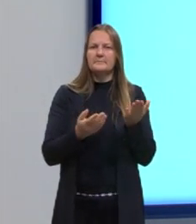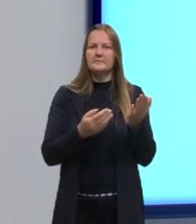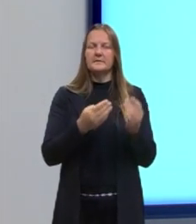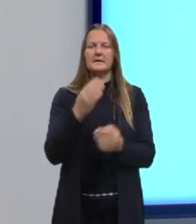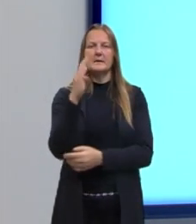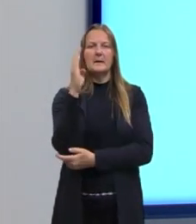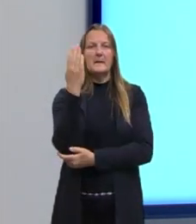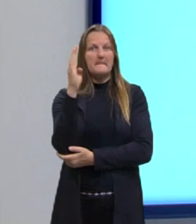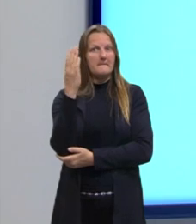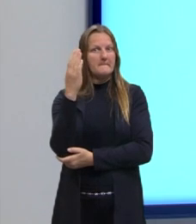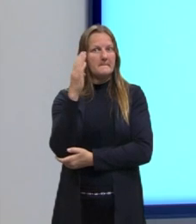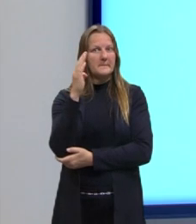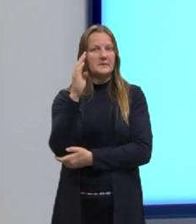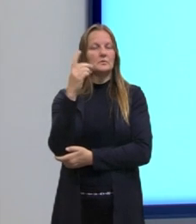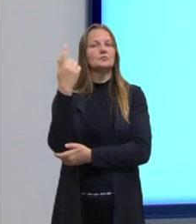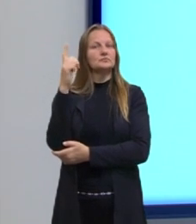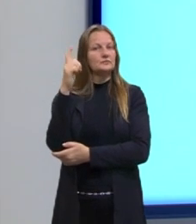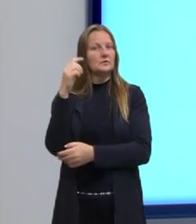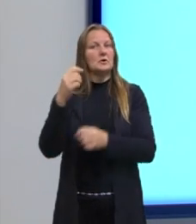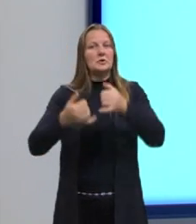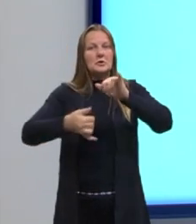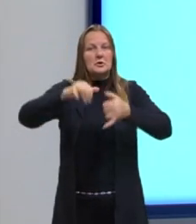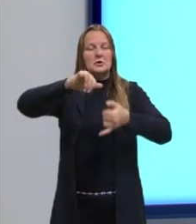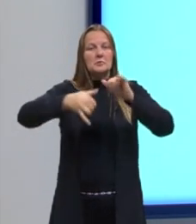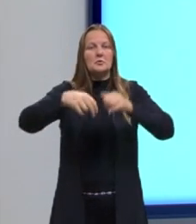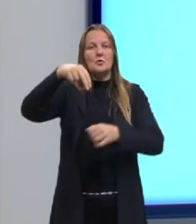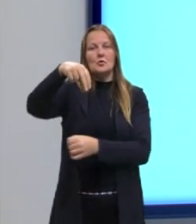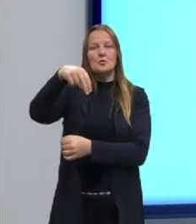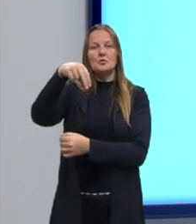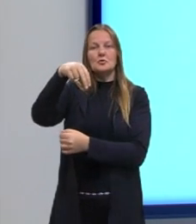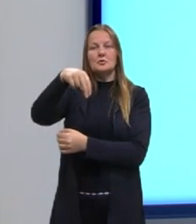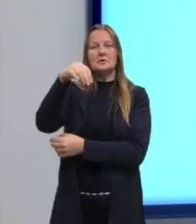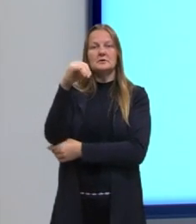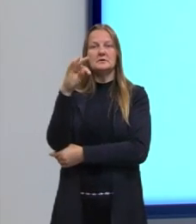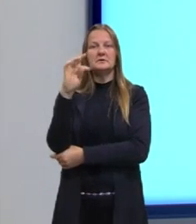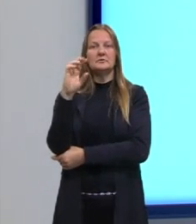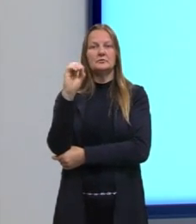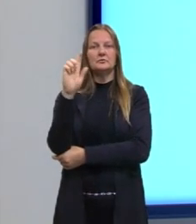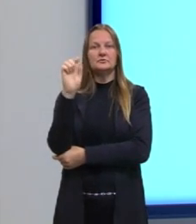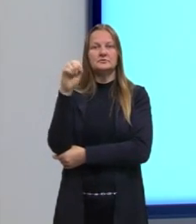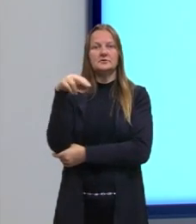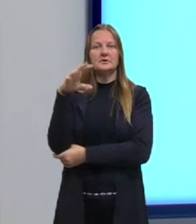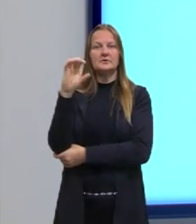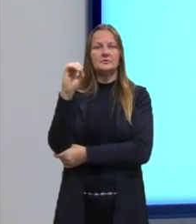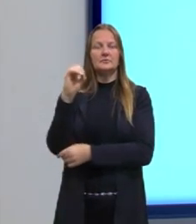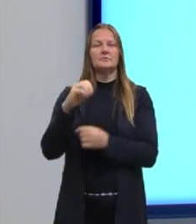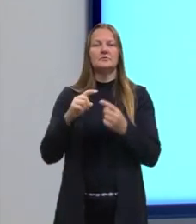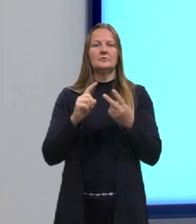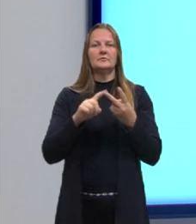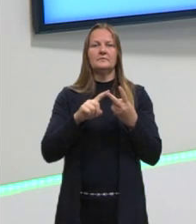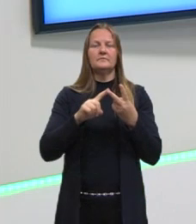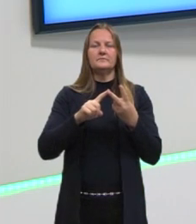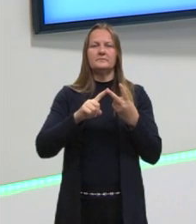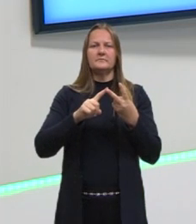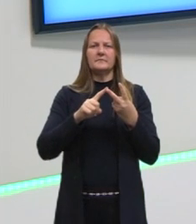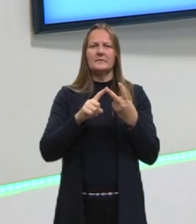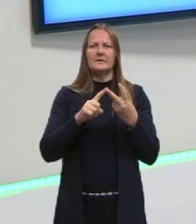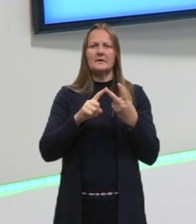biogeoquímicos principalmente nitrogênio e fósforo que estão produzindo muita